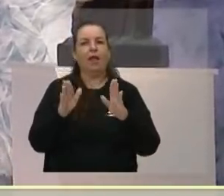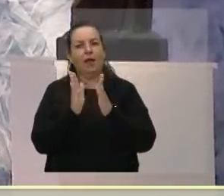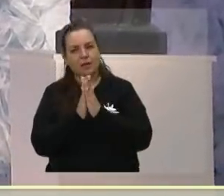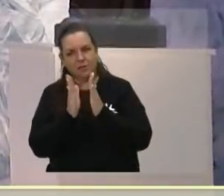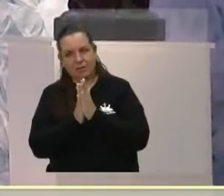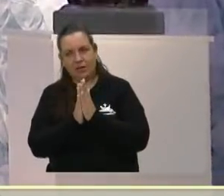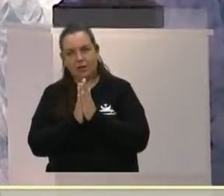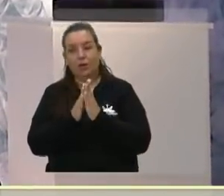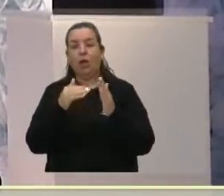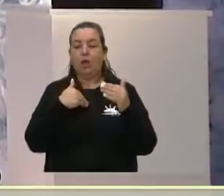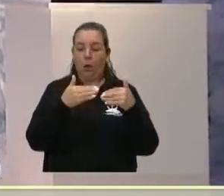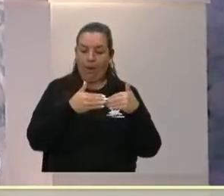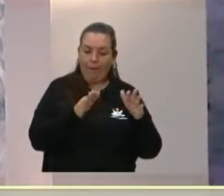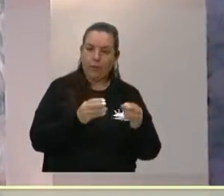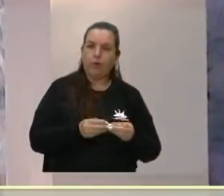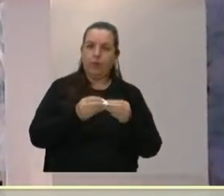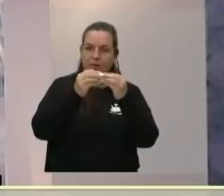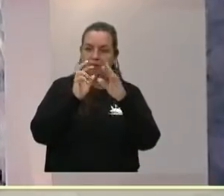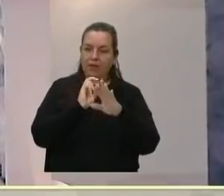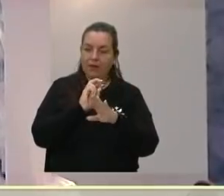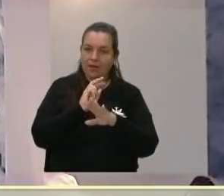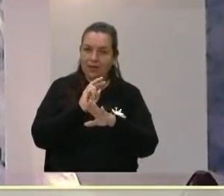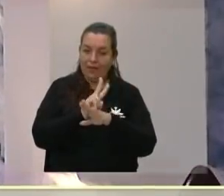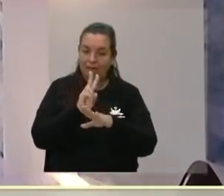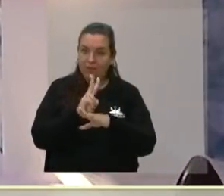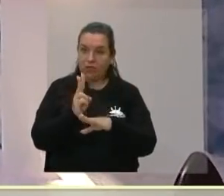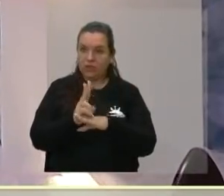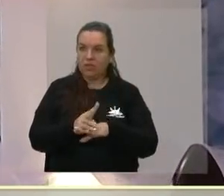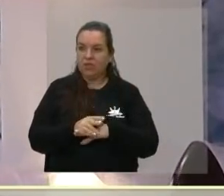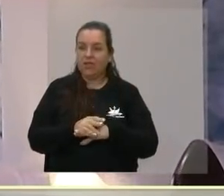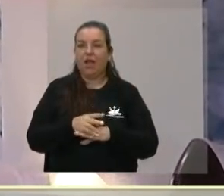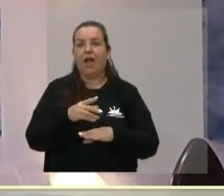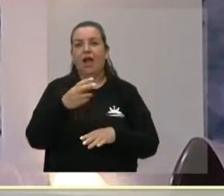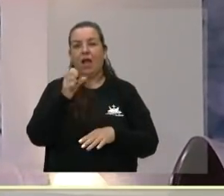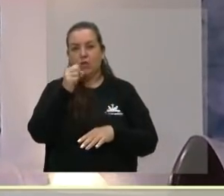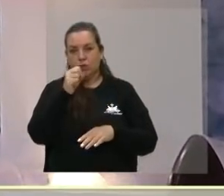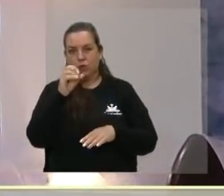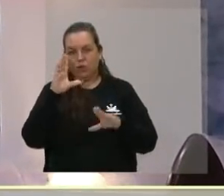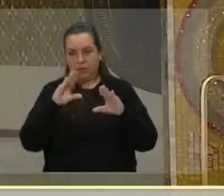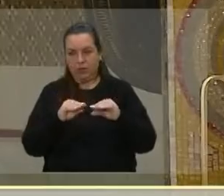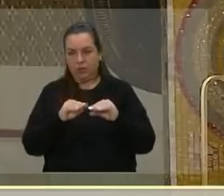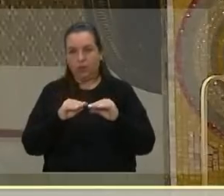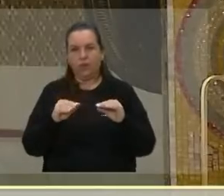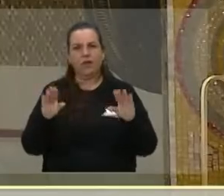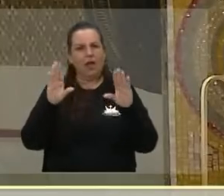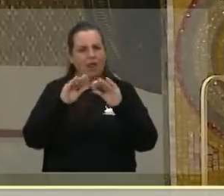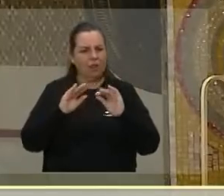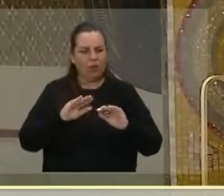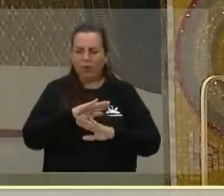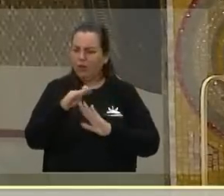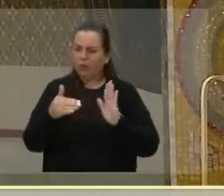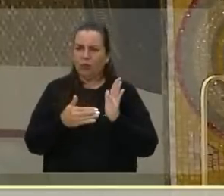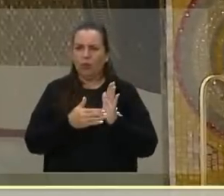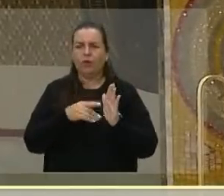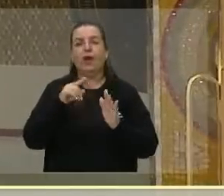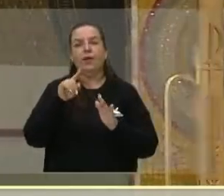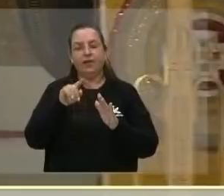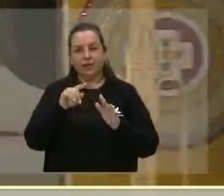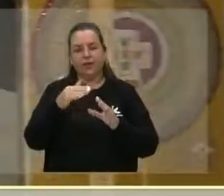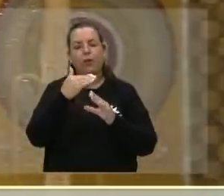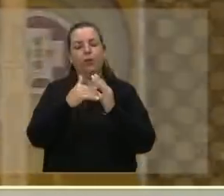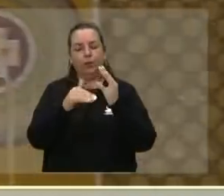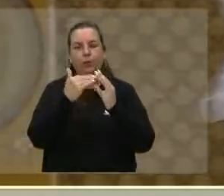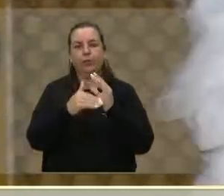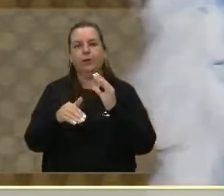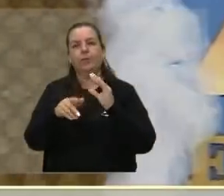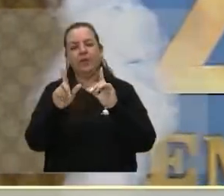eu abro com a missa da vigília às 20horas a noite inteira nossa aí sim transmitido